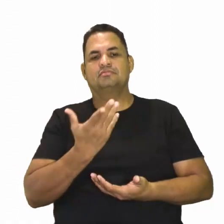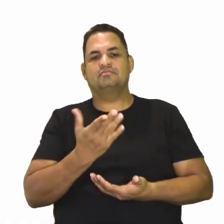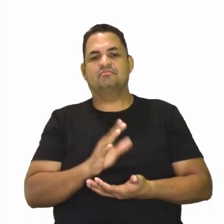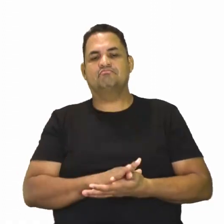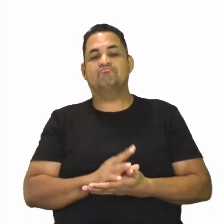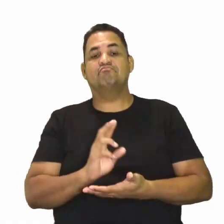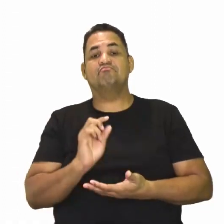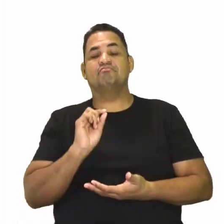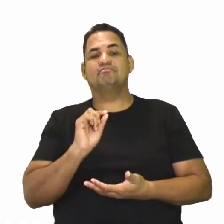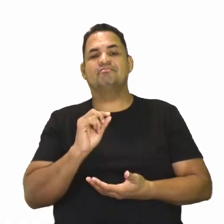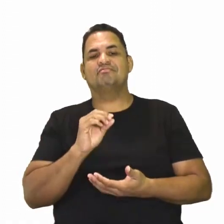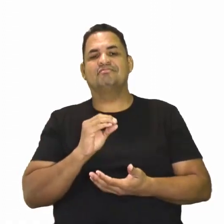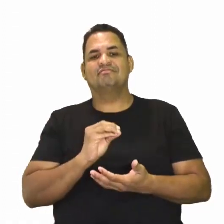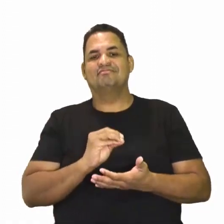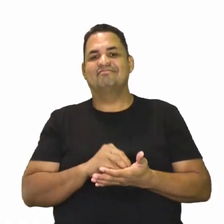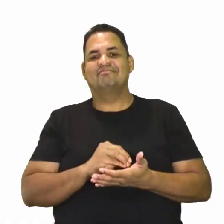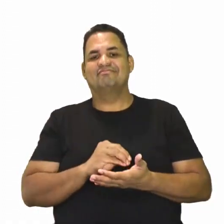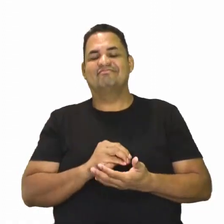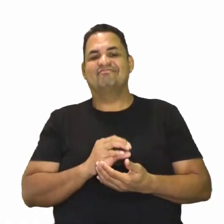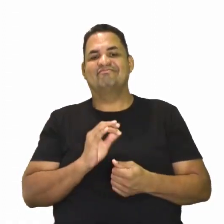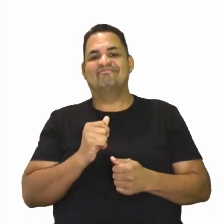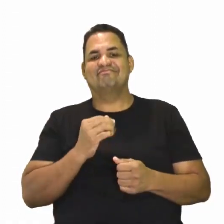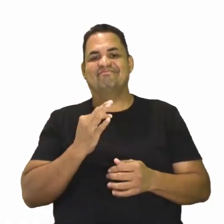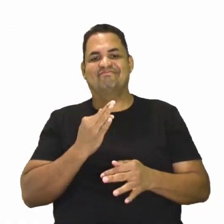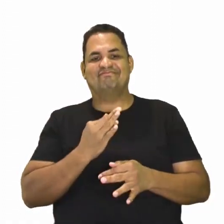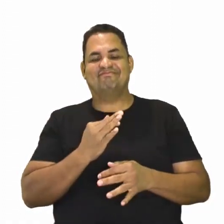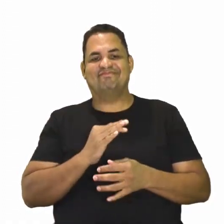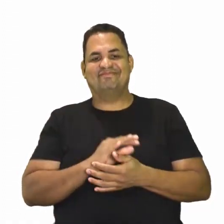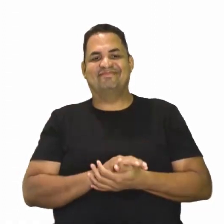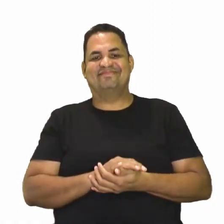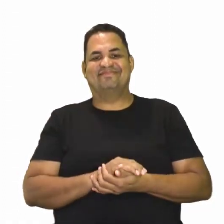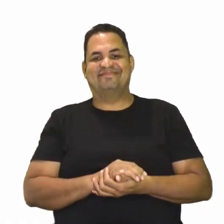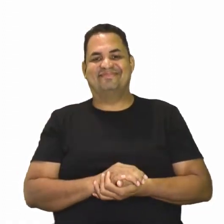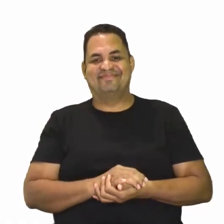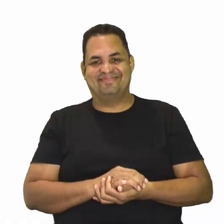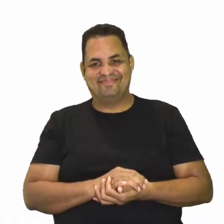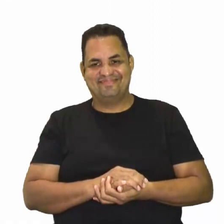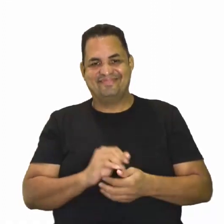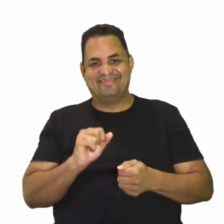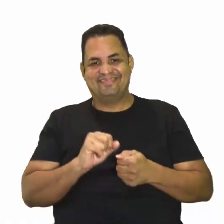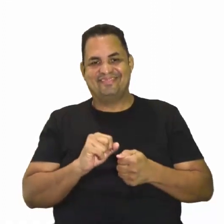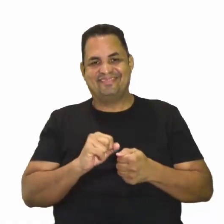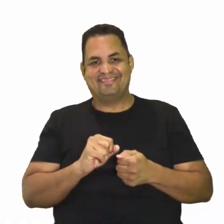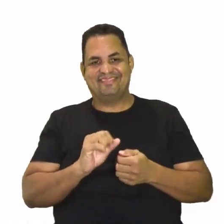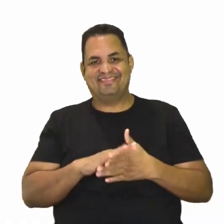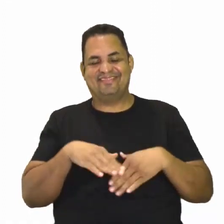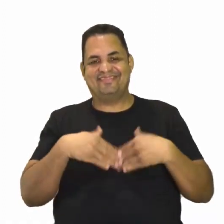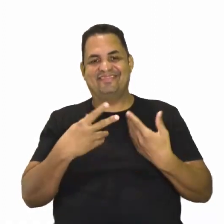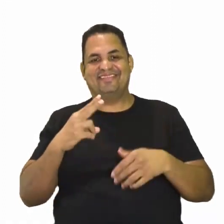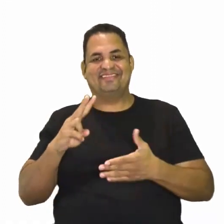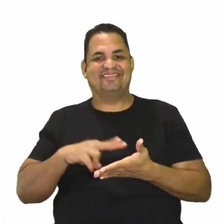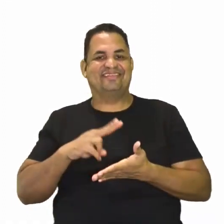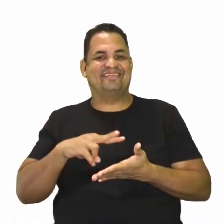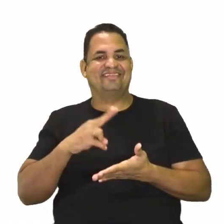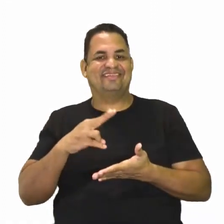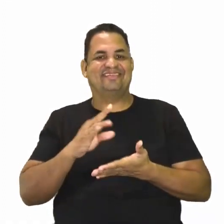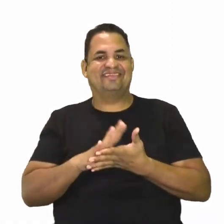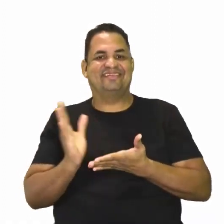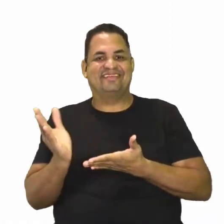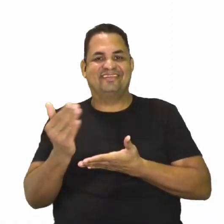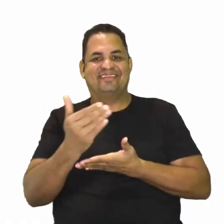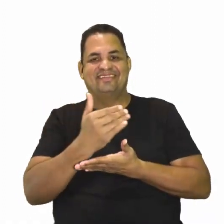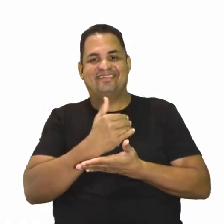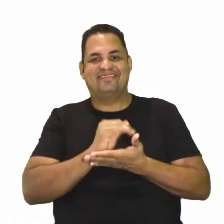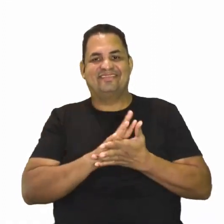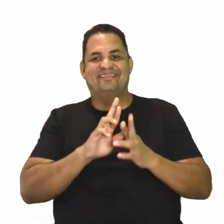isso? A gente conta que nem viu, né? Quais as vantagens das safras diferentes nas